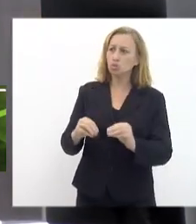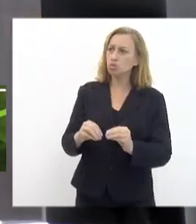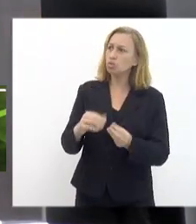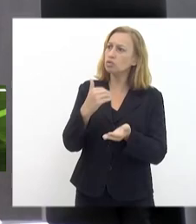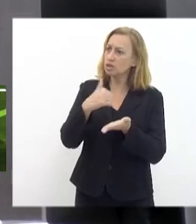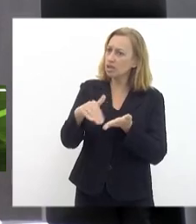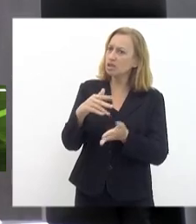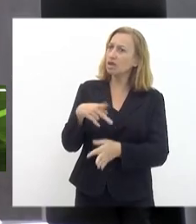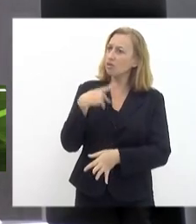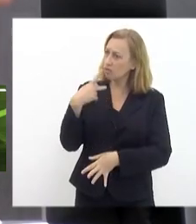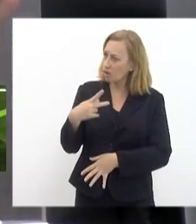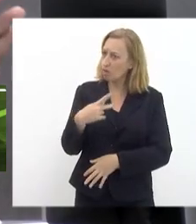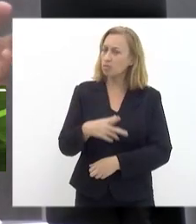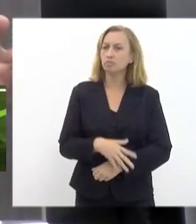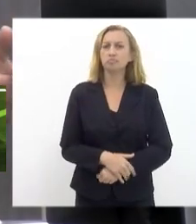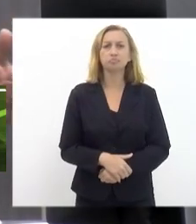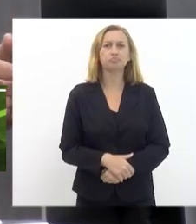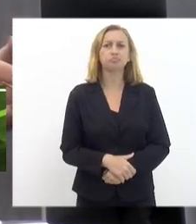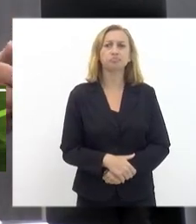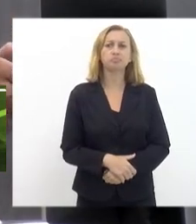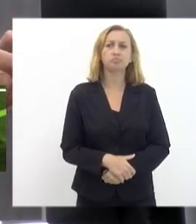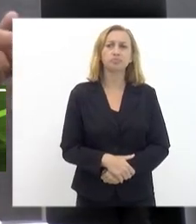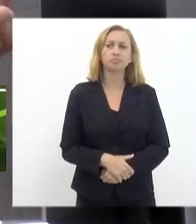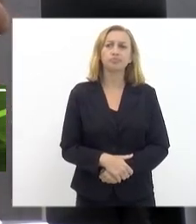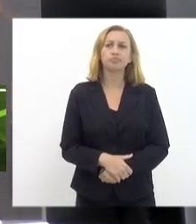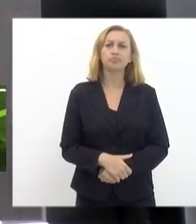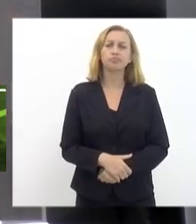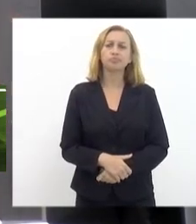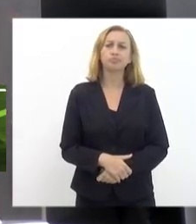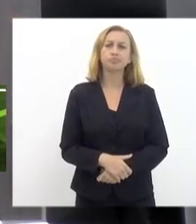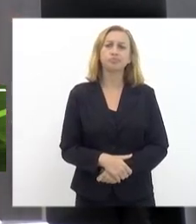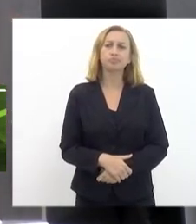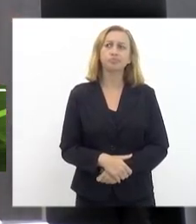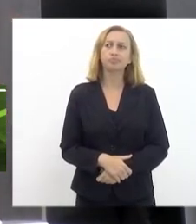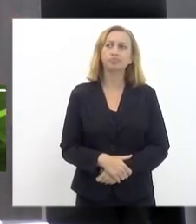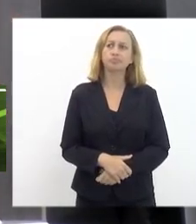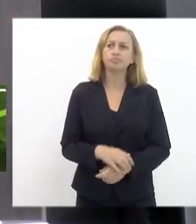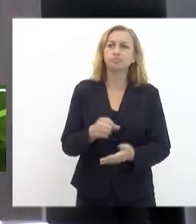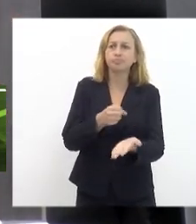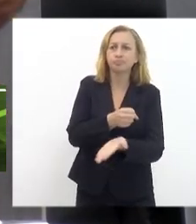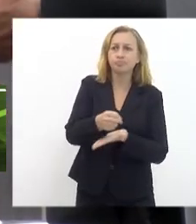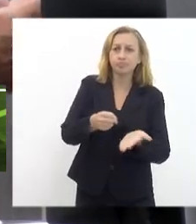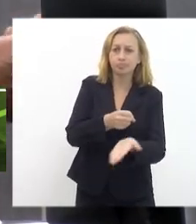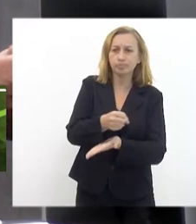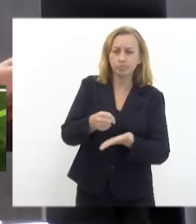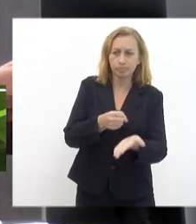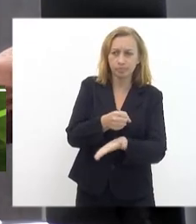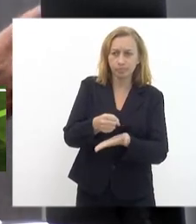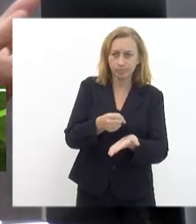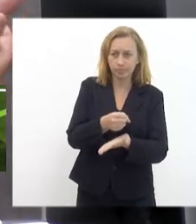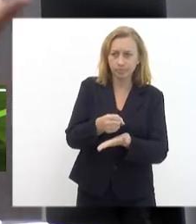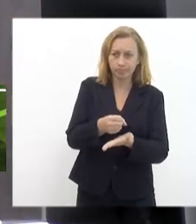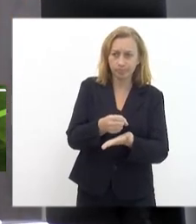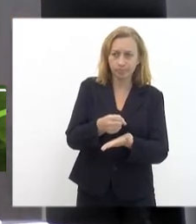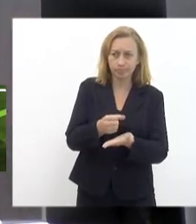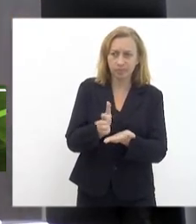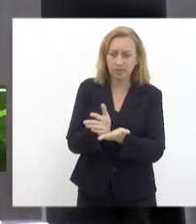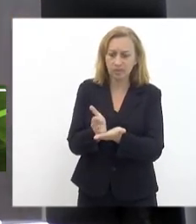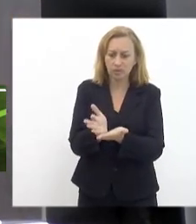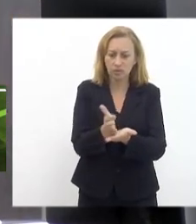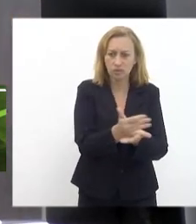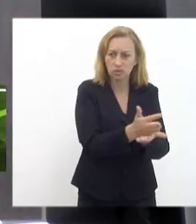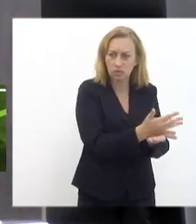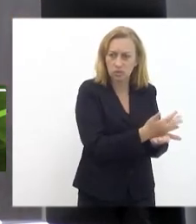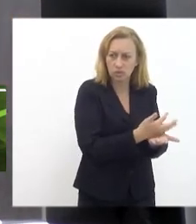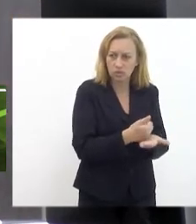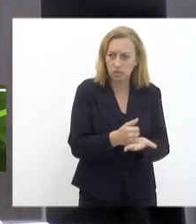secretário mas que fazer uma exposição baseada no levantamento de todas as